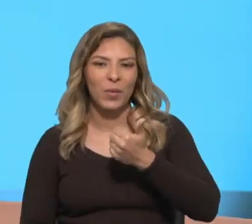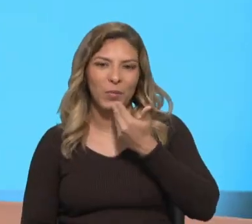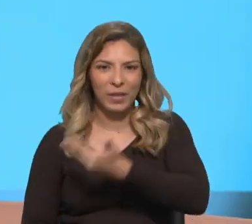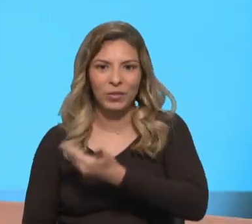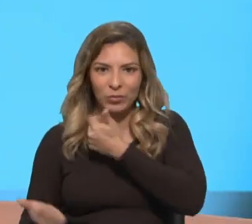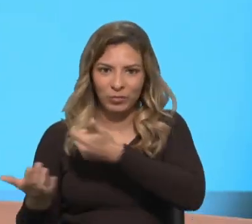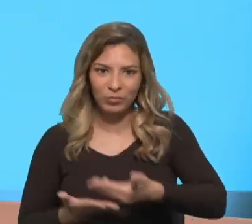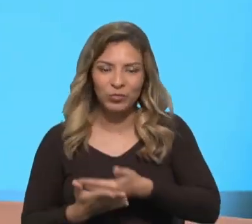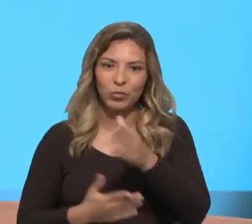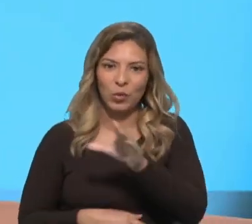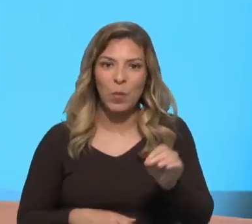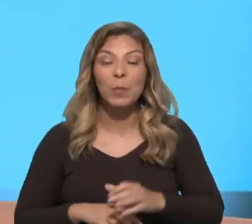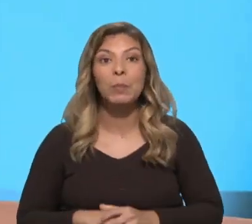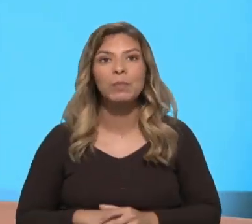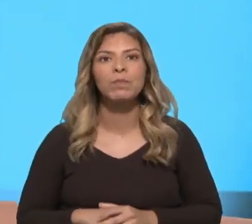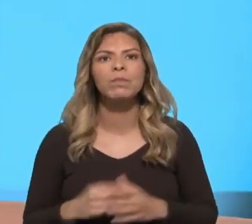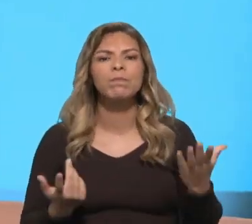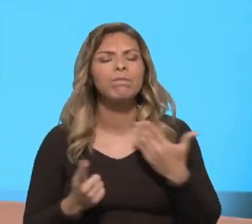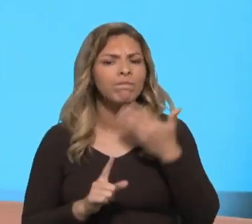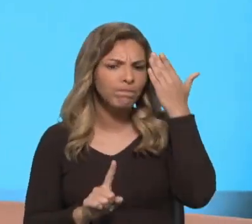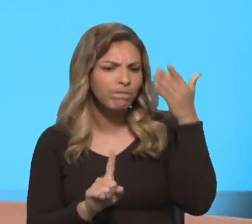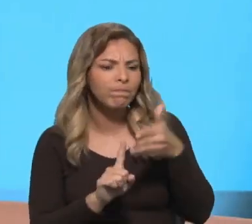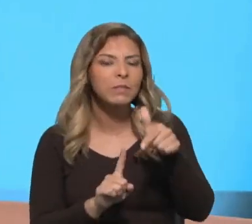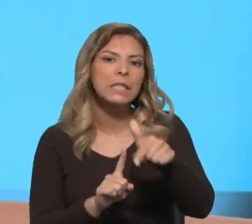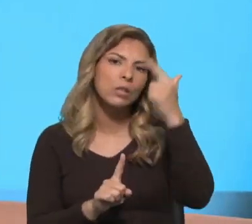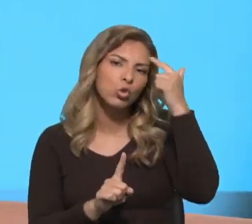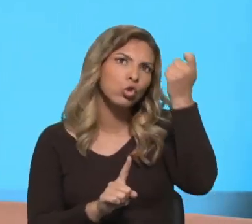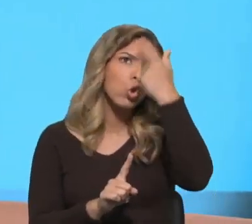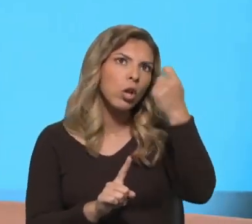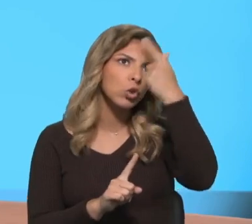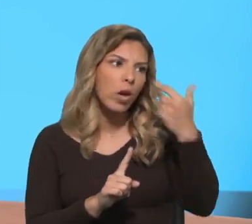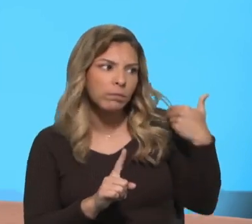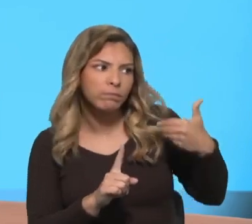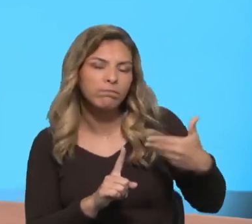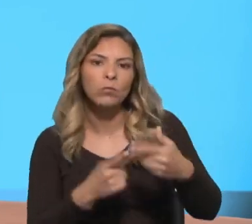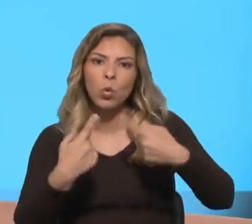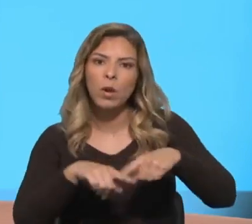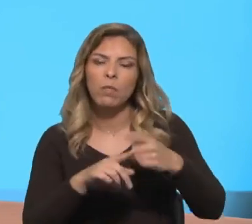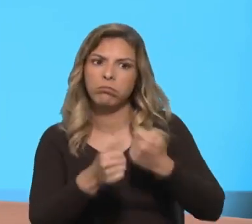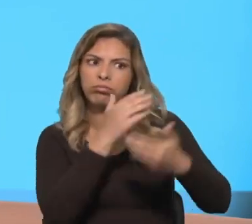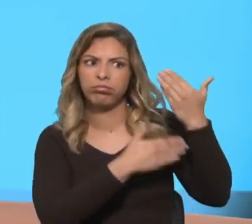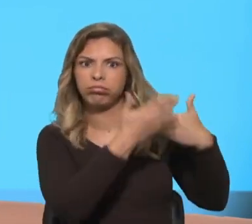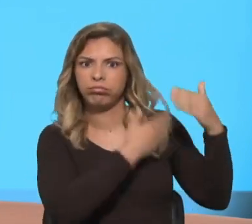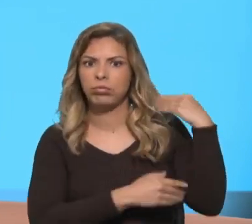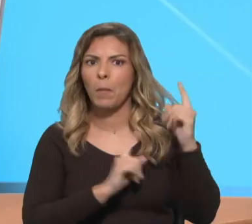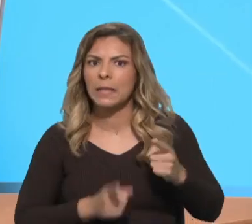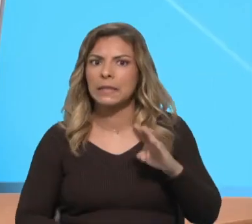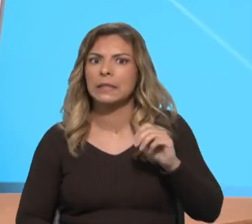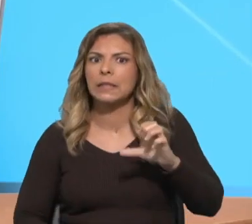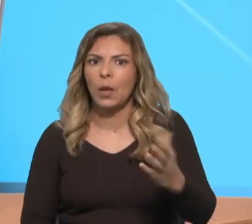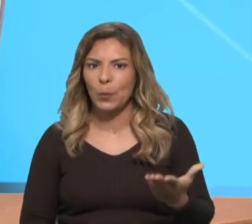Eclésia. Se quisermos olhar a história destas reuniões cardeais, teremos que remontar a que século?